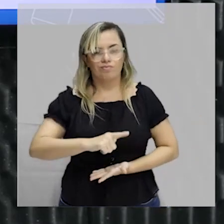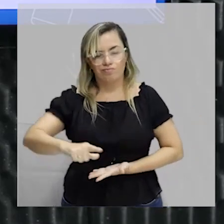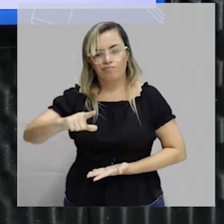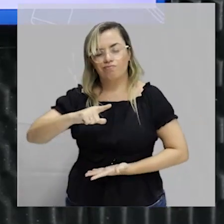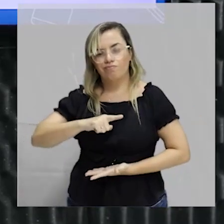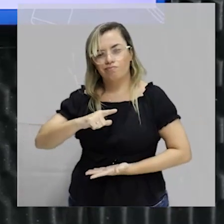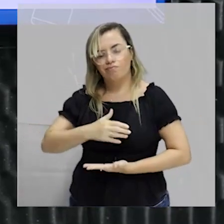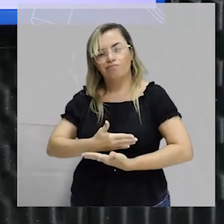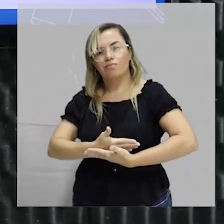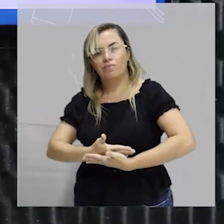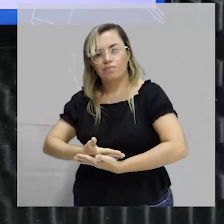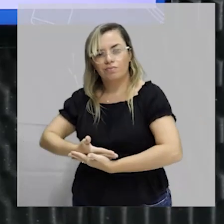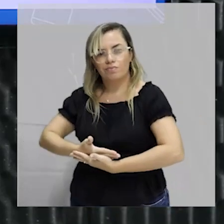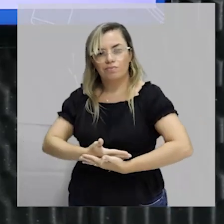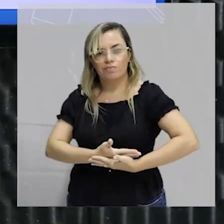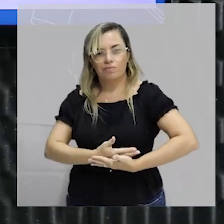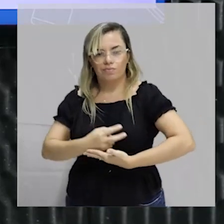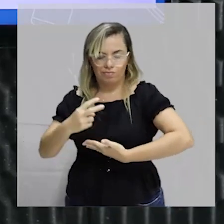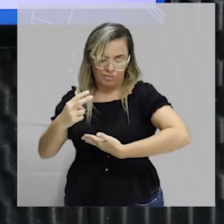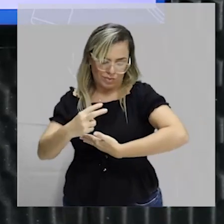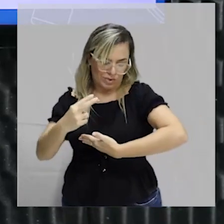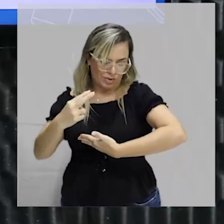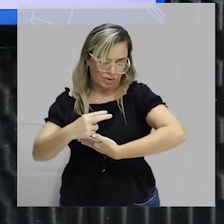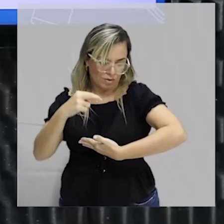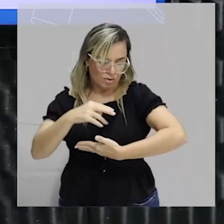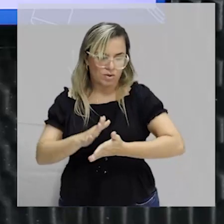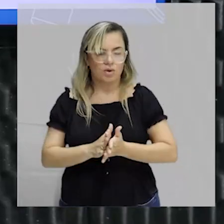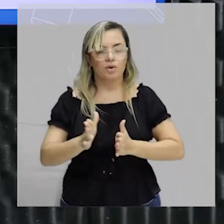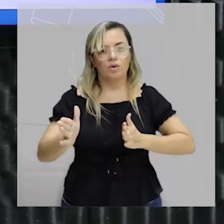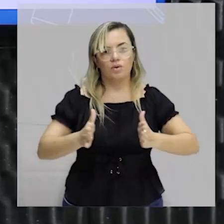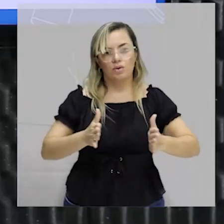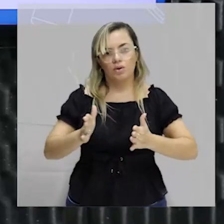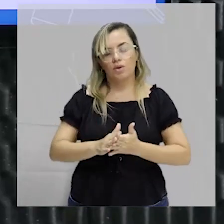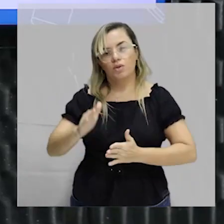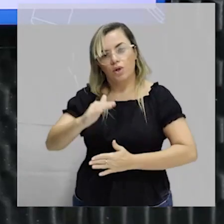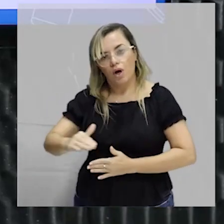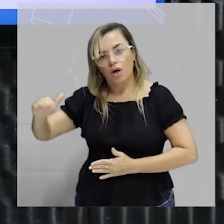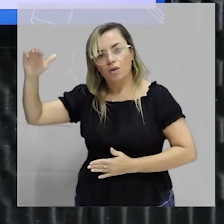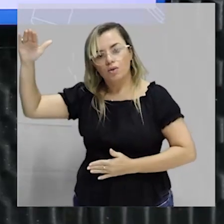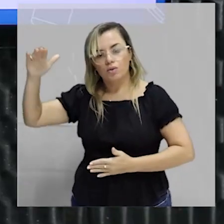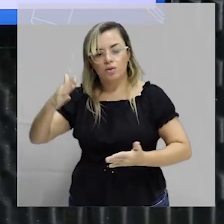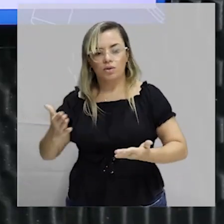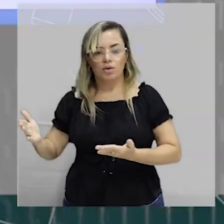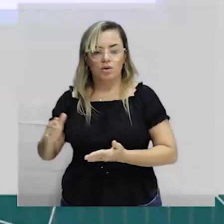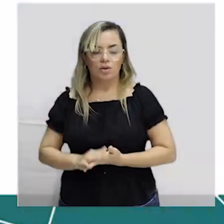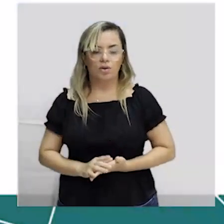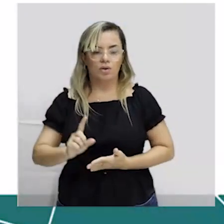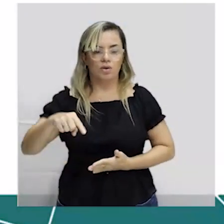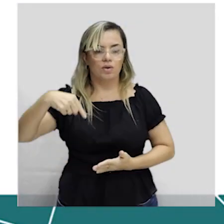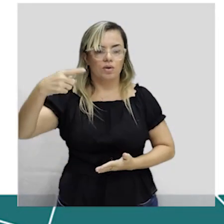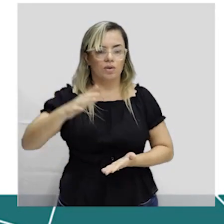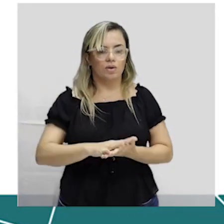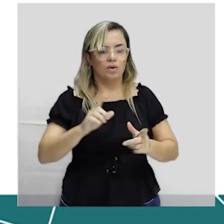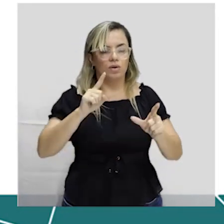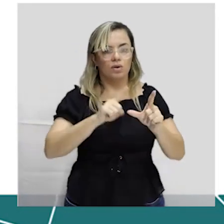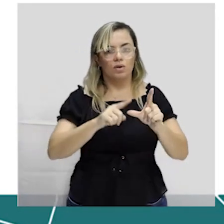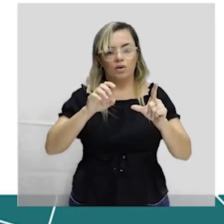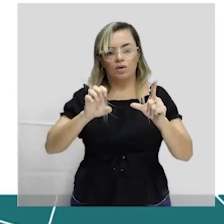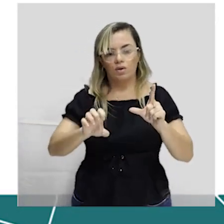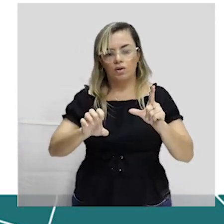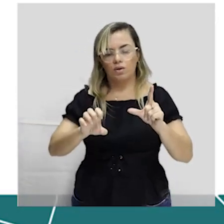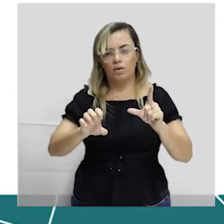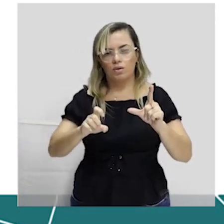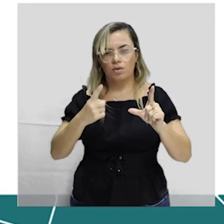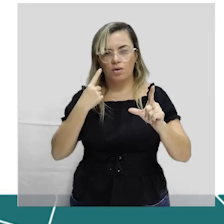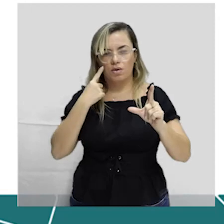cuidado, são cuidados por um certo período, tá? Pelos adultos. Vamos lá, a letra E, vamos ver se ela está certa também,